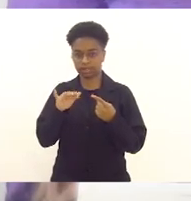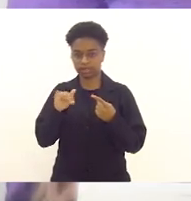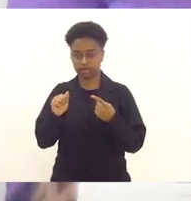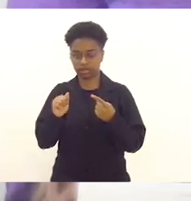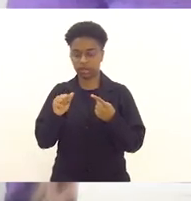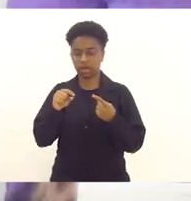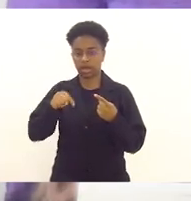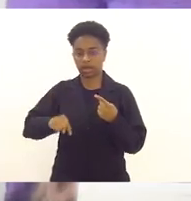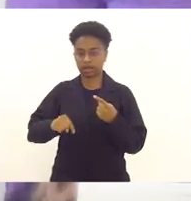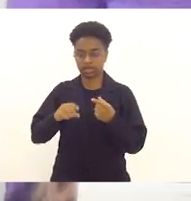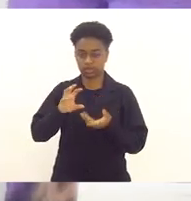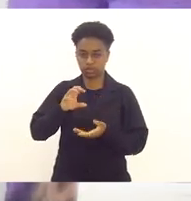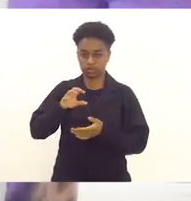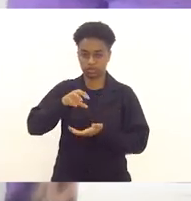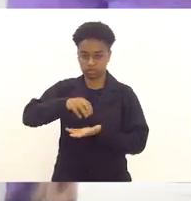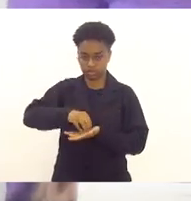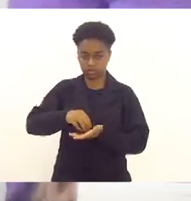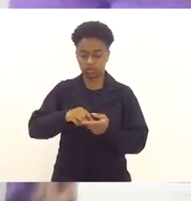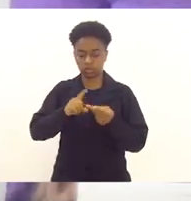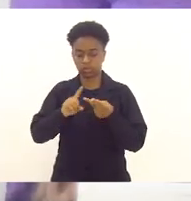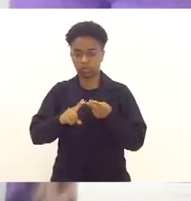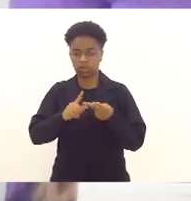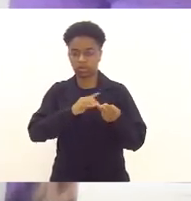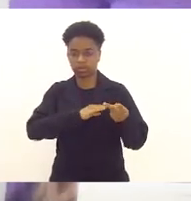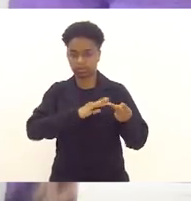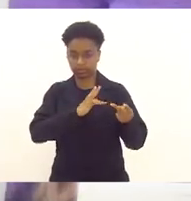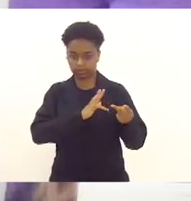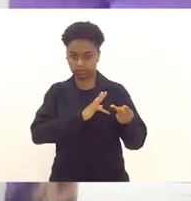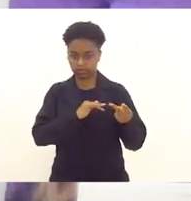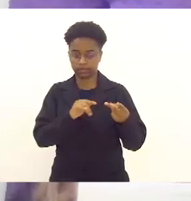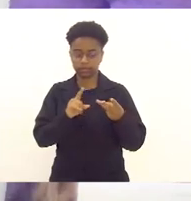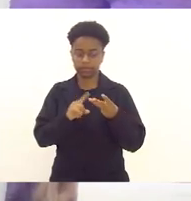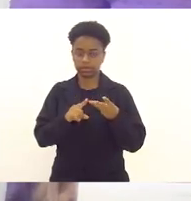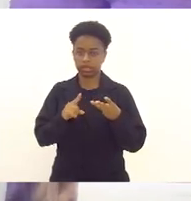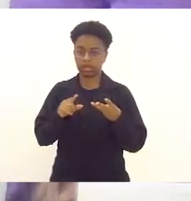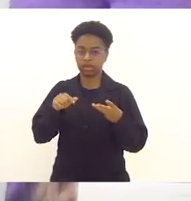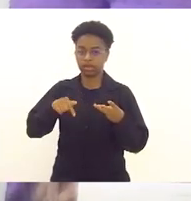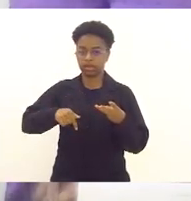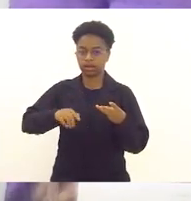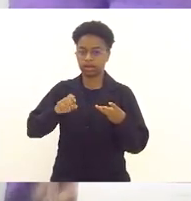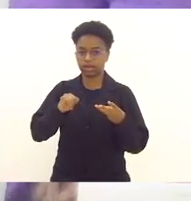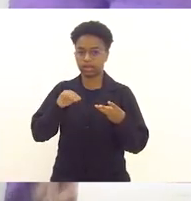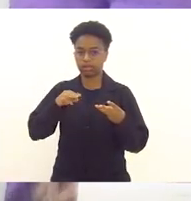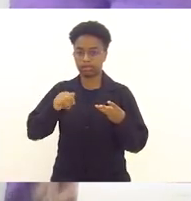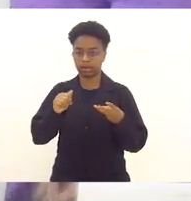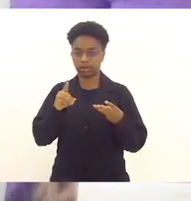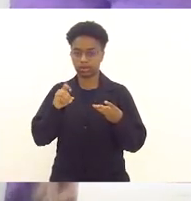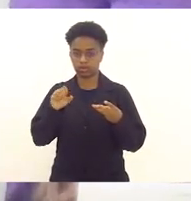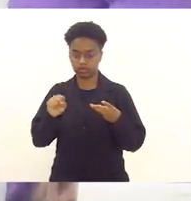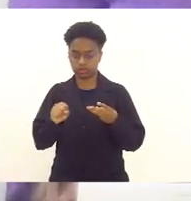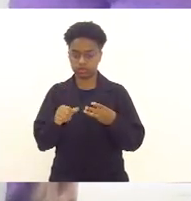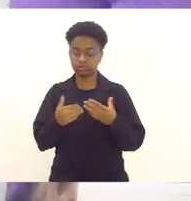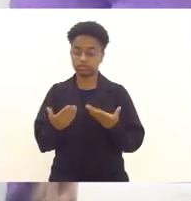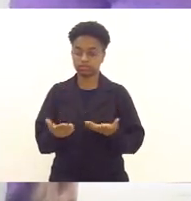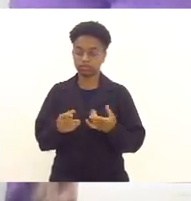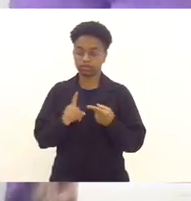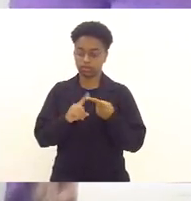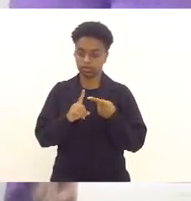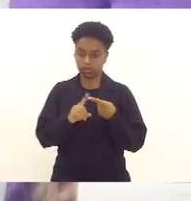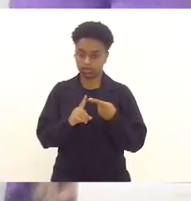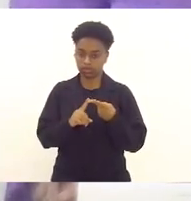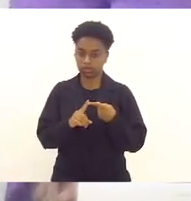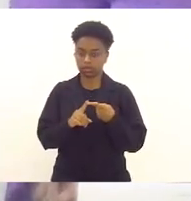da cidade Baixada e Campo Grande e queimados o marcelira foi